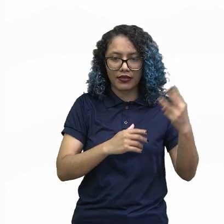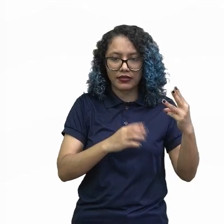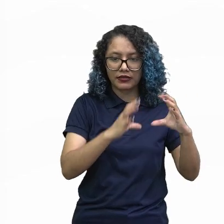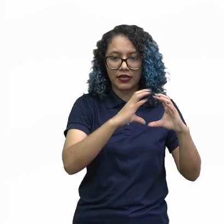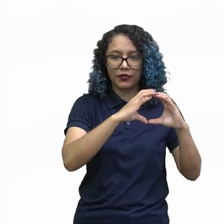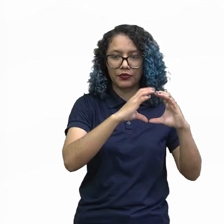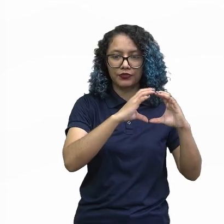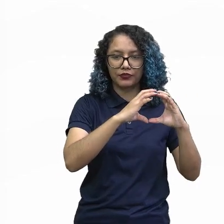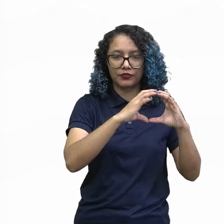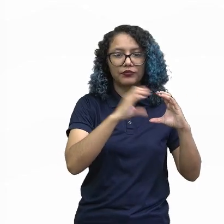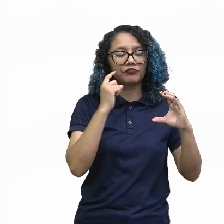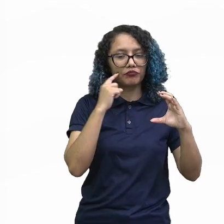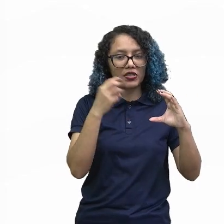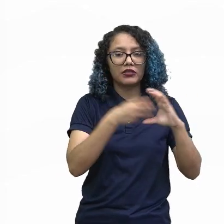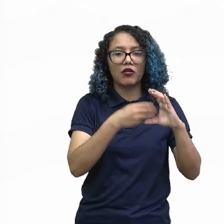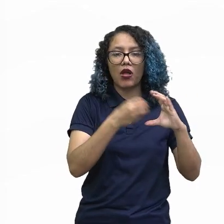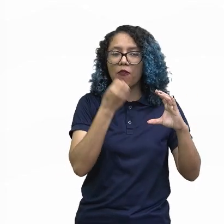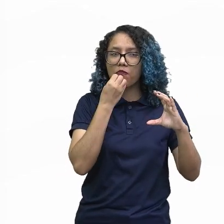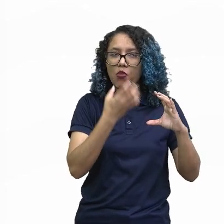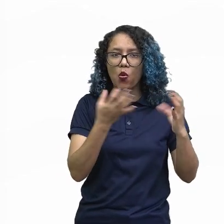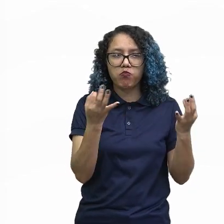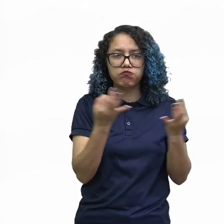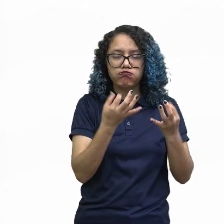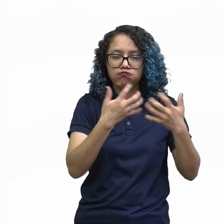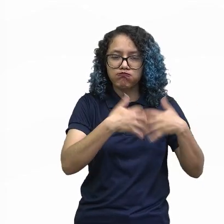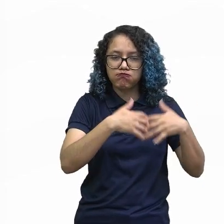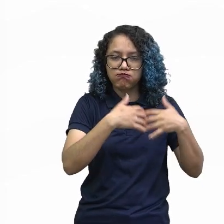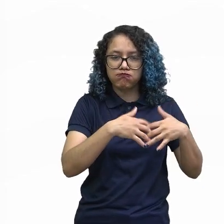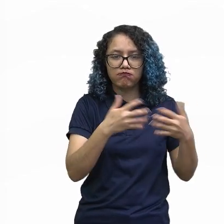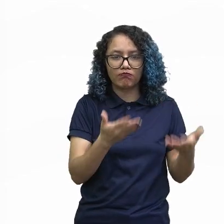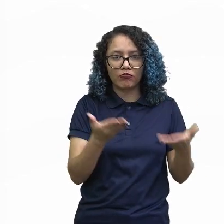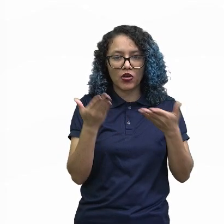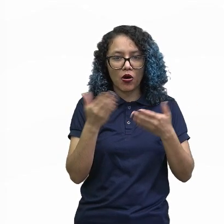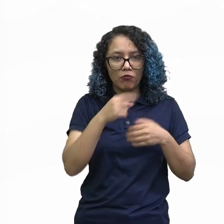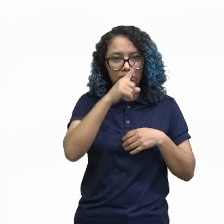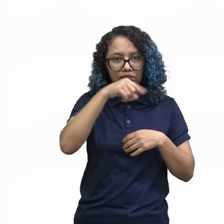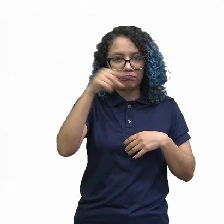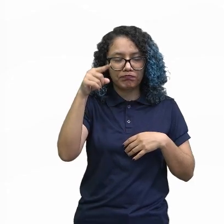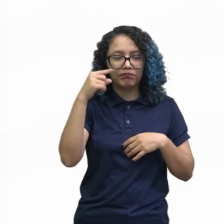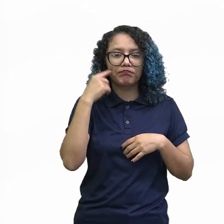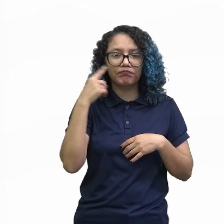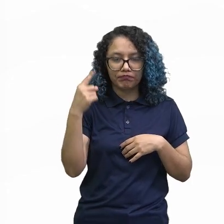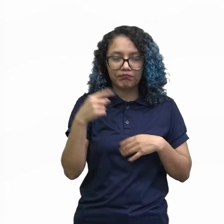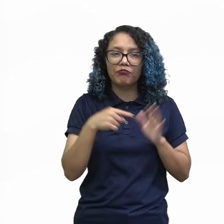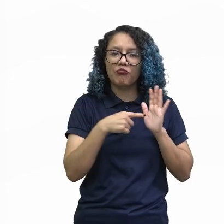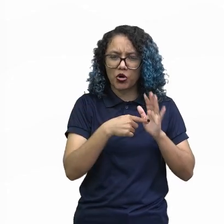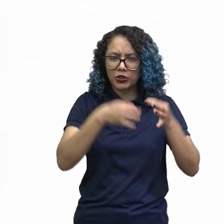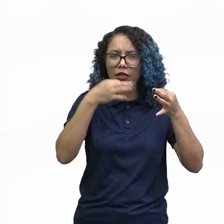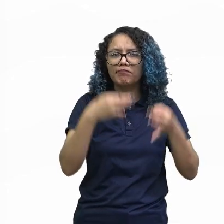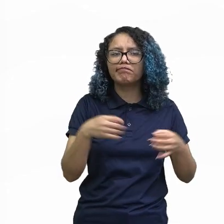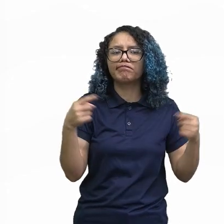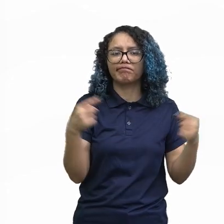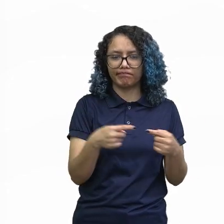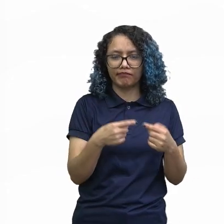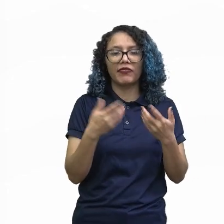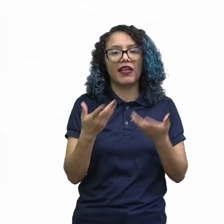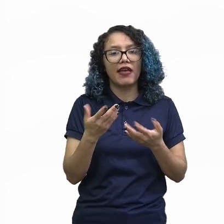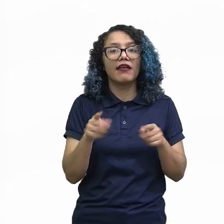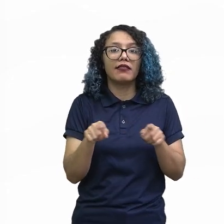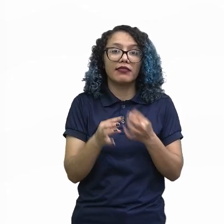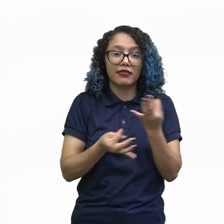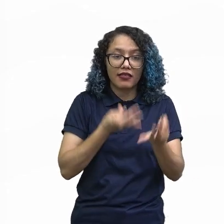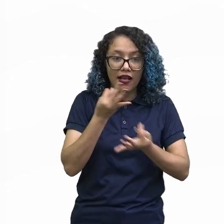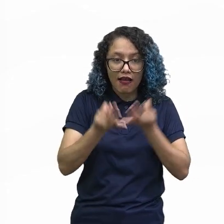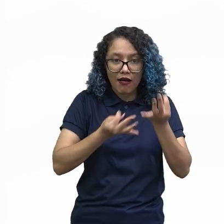uma célula funcionando normalmente. Olha lá, o verdinho, né, marcado, deu certo agora. Então, a gente tem essa terapia gênica